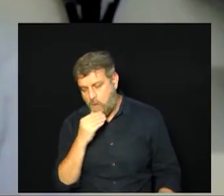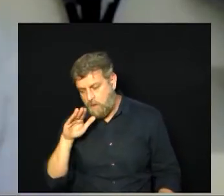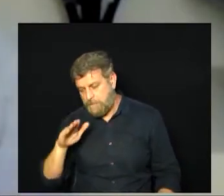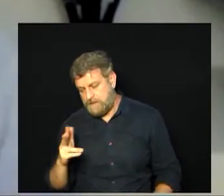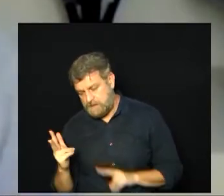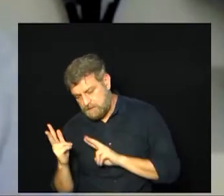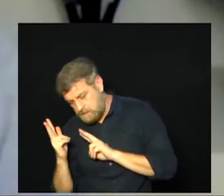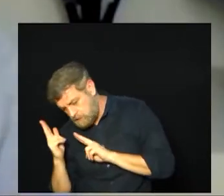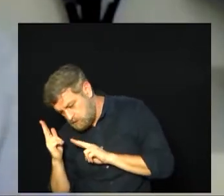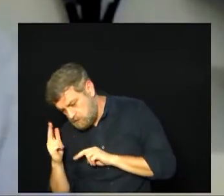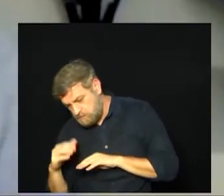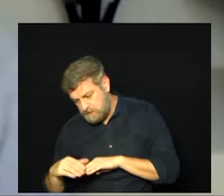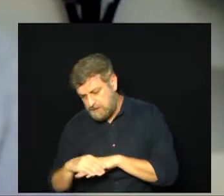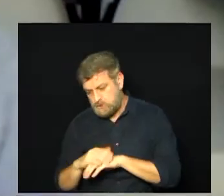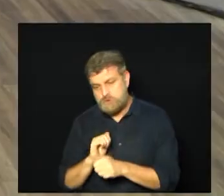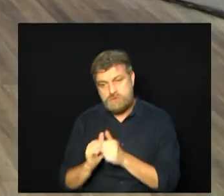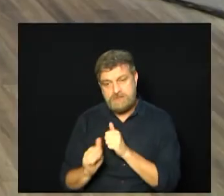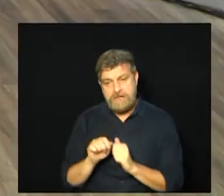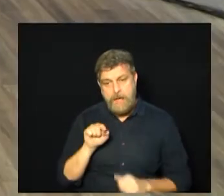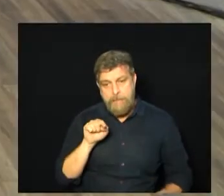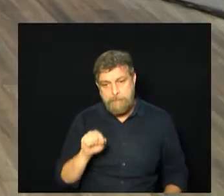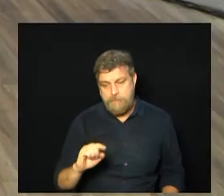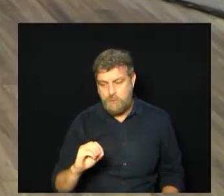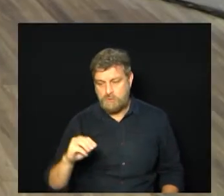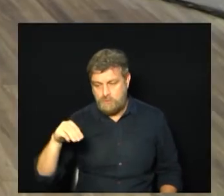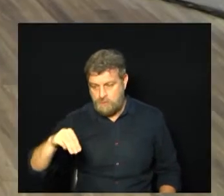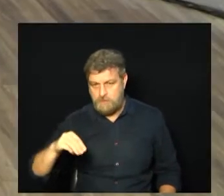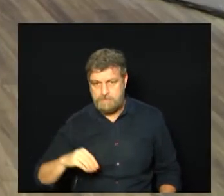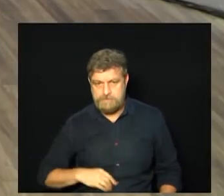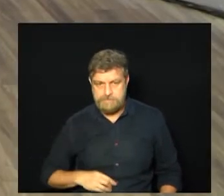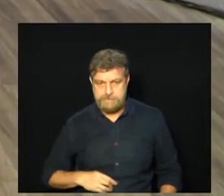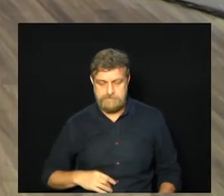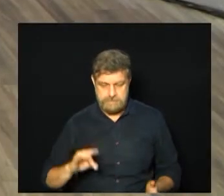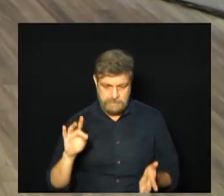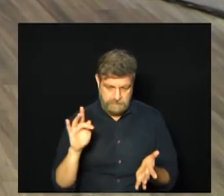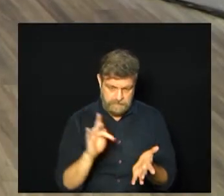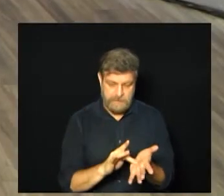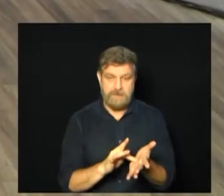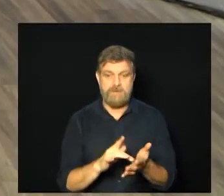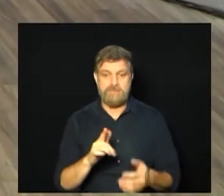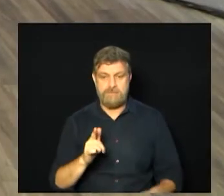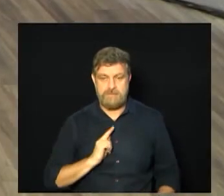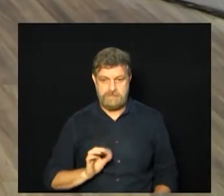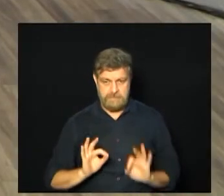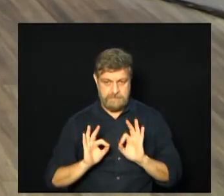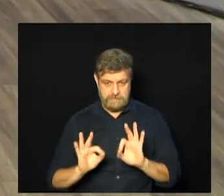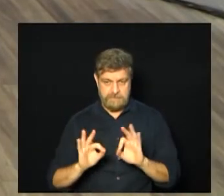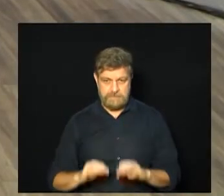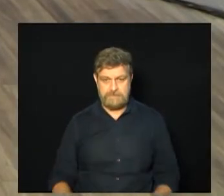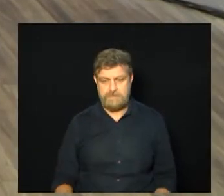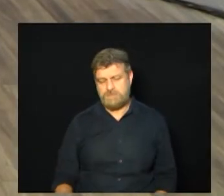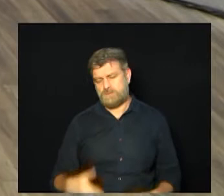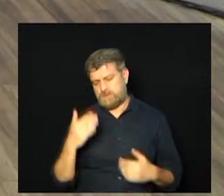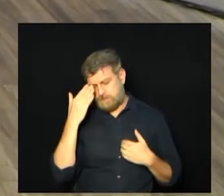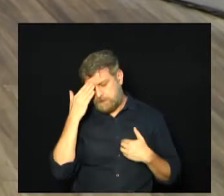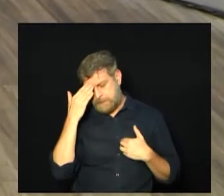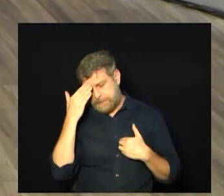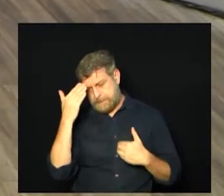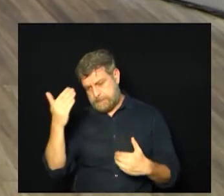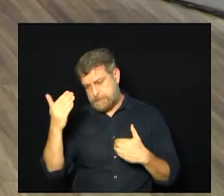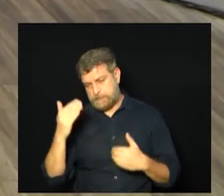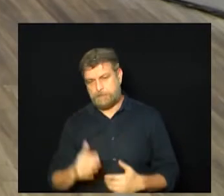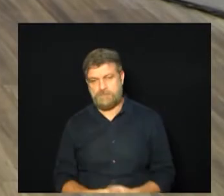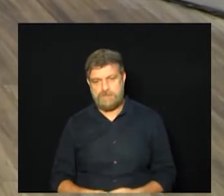www.omeninoquedormiadechuteiras.com. Ótimo, então, marcado o site, então, o Menino que Dormia de Chuteiras. Aloysio Júnior, muito obrigado